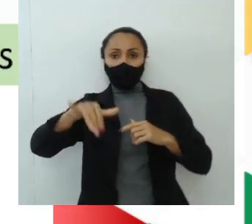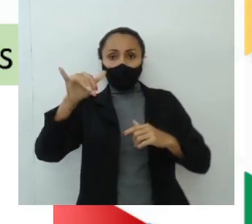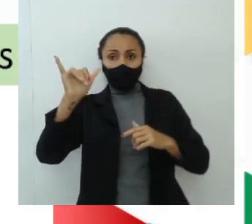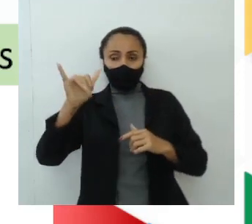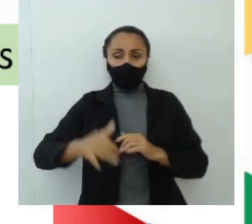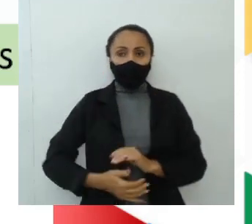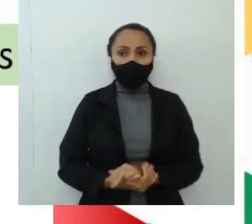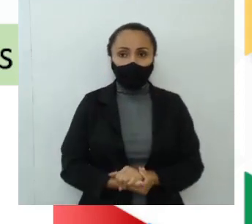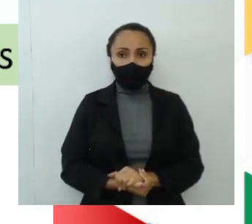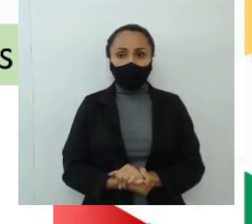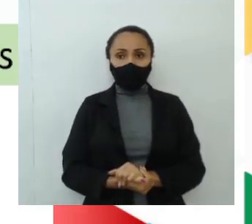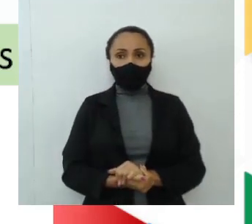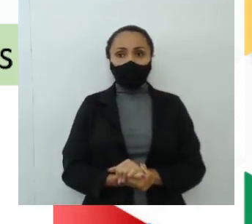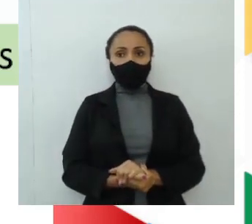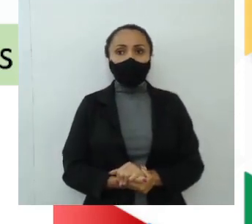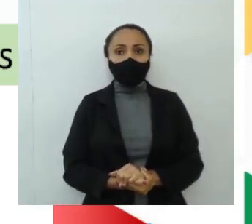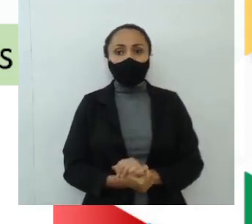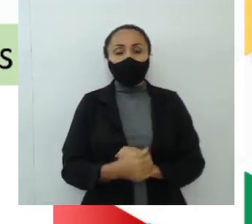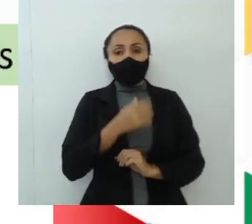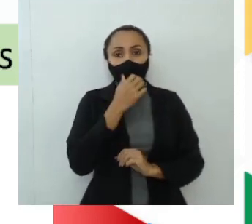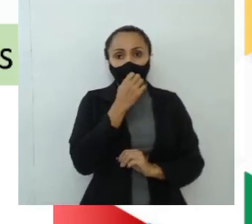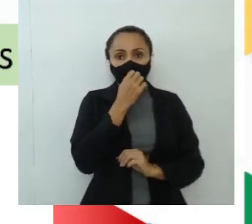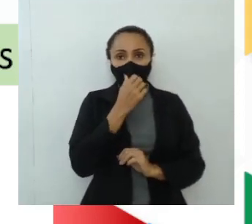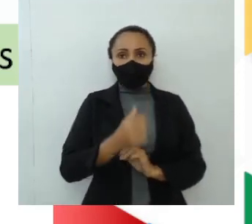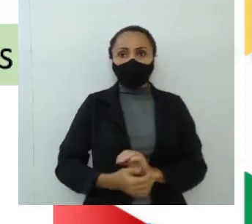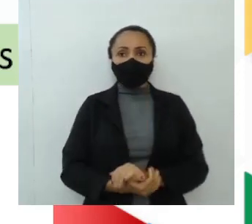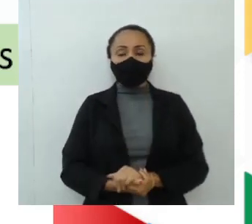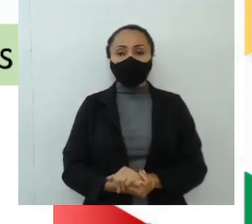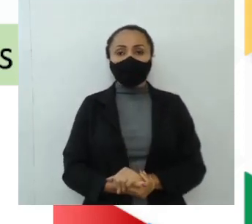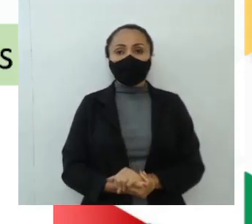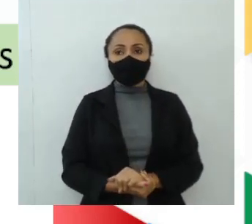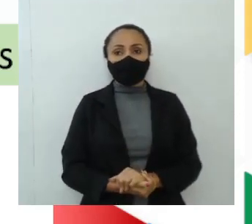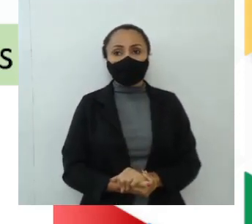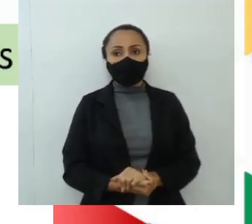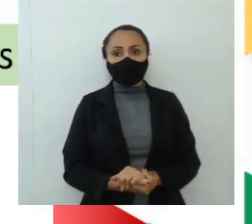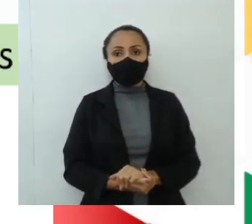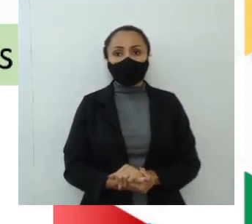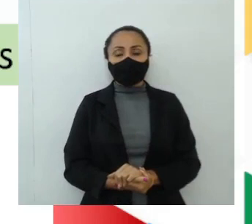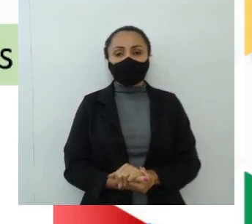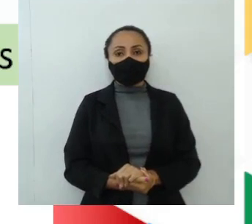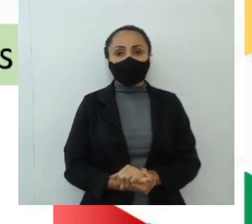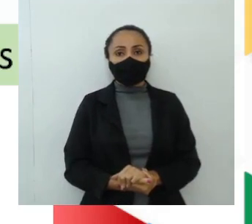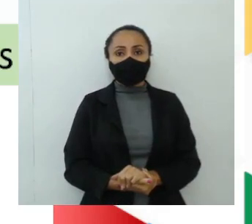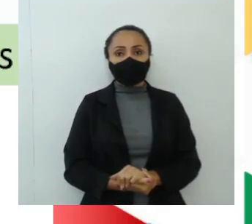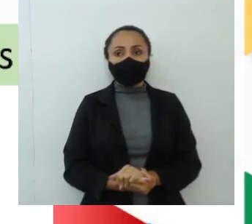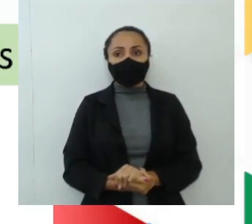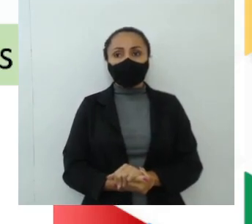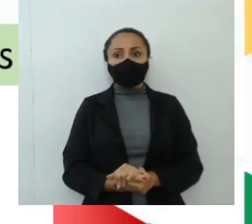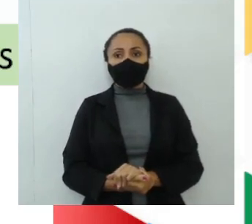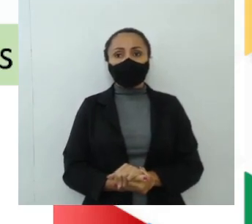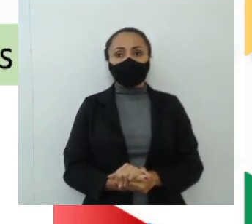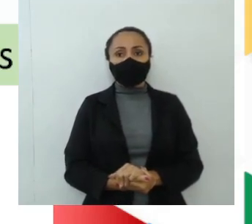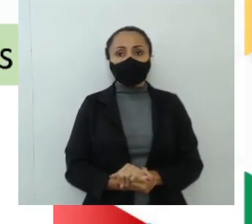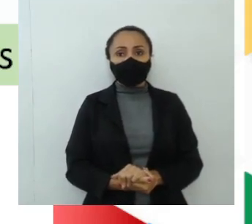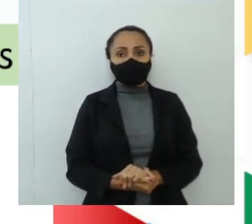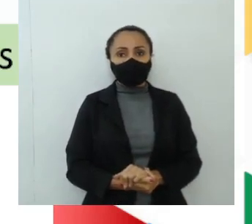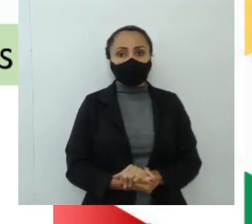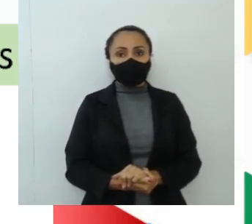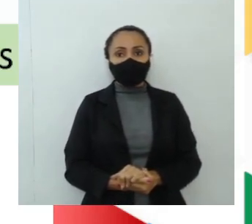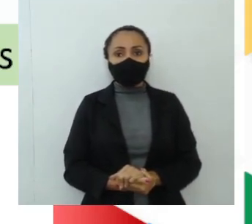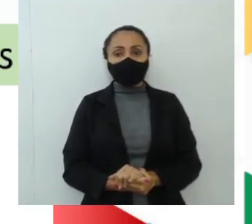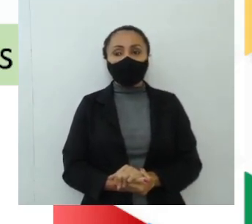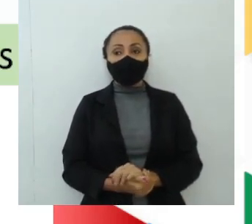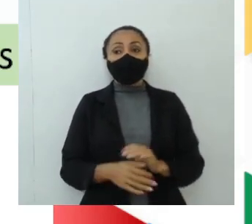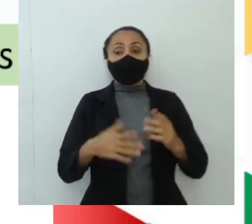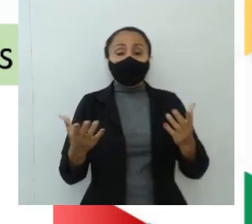Aí os pares ordenados vão estar em ordem, tá bom? Vamos lá, aí o plano